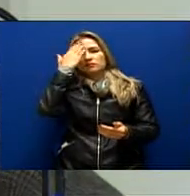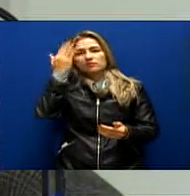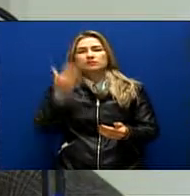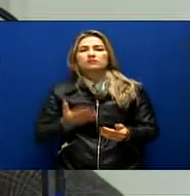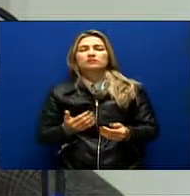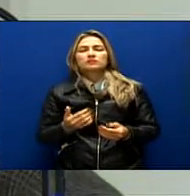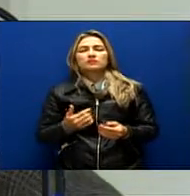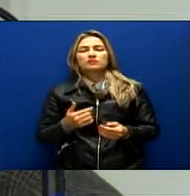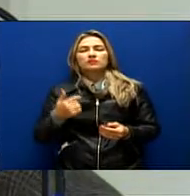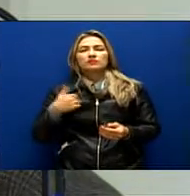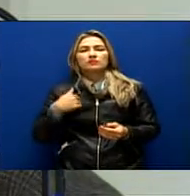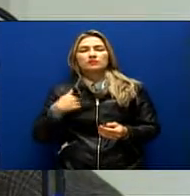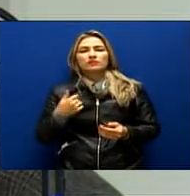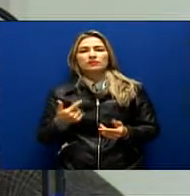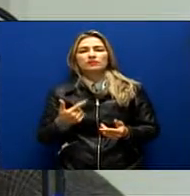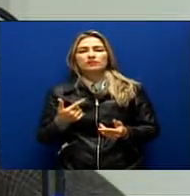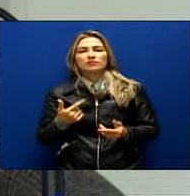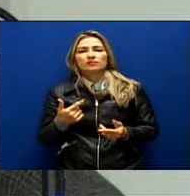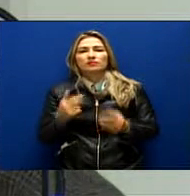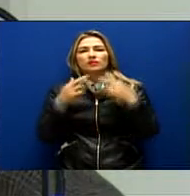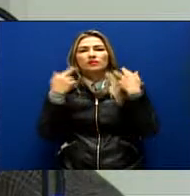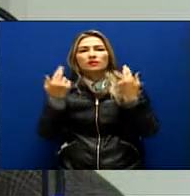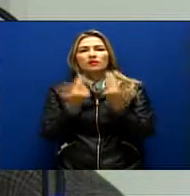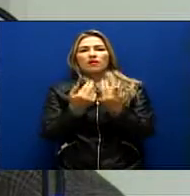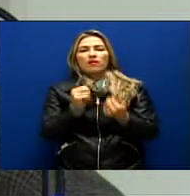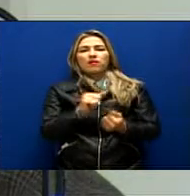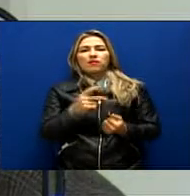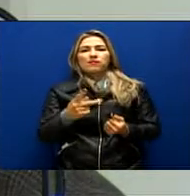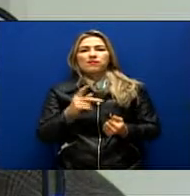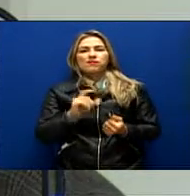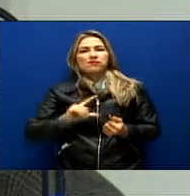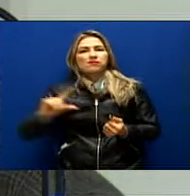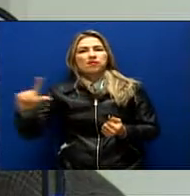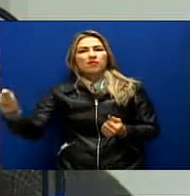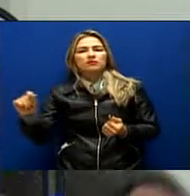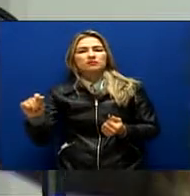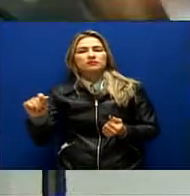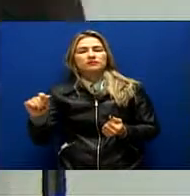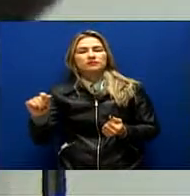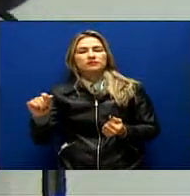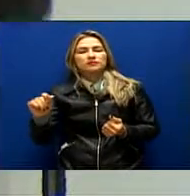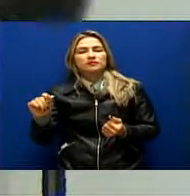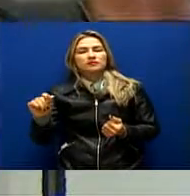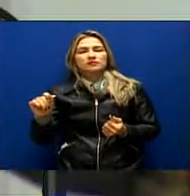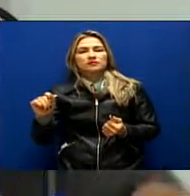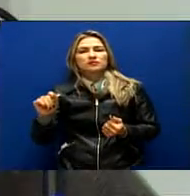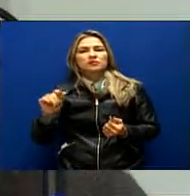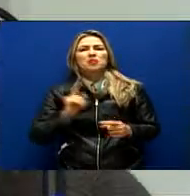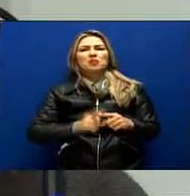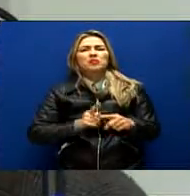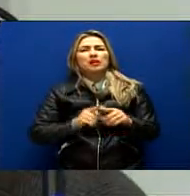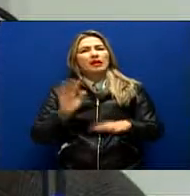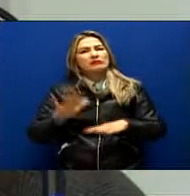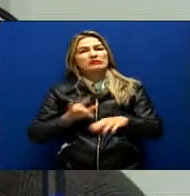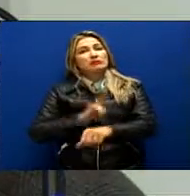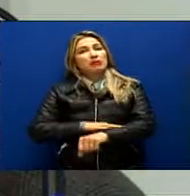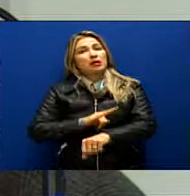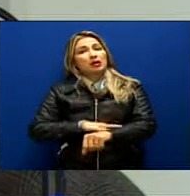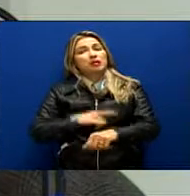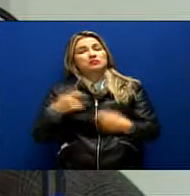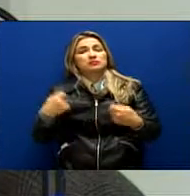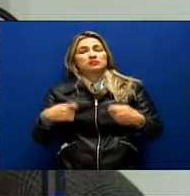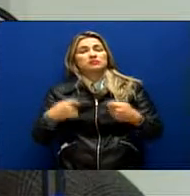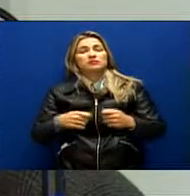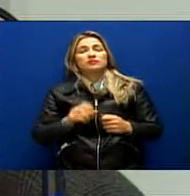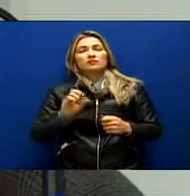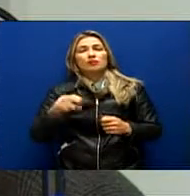ausento desse plenário quando por alguma necessidade, seja ela fisiológica ou por algum